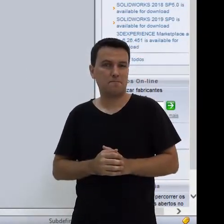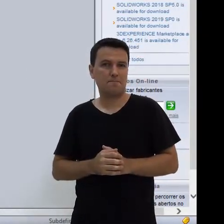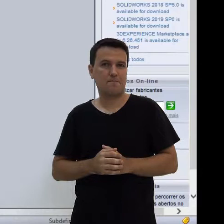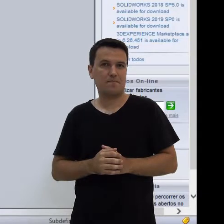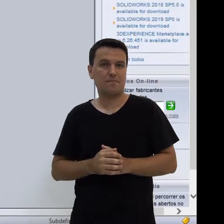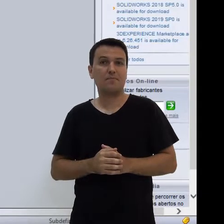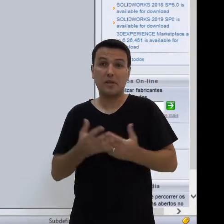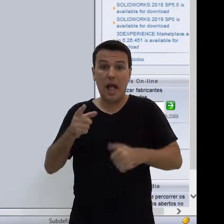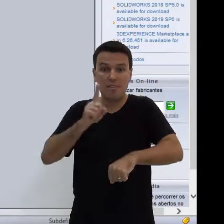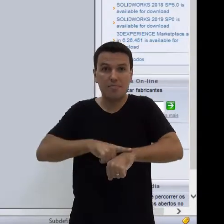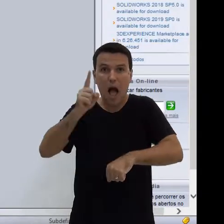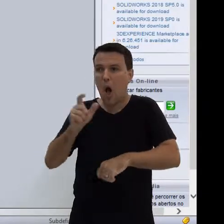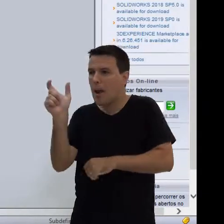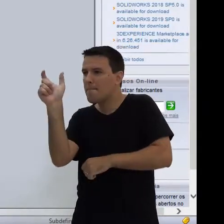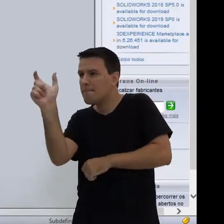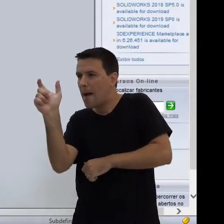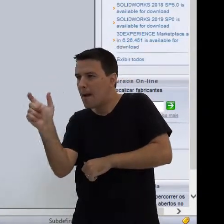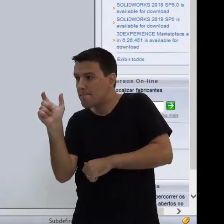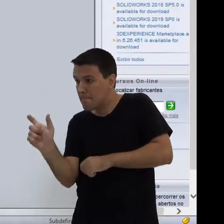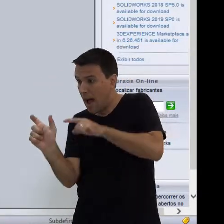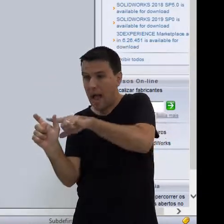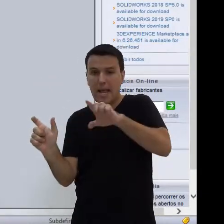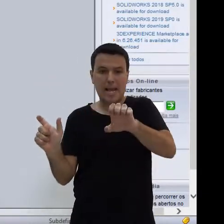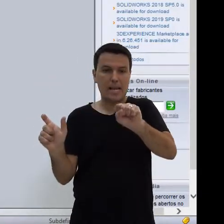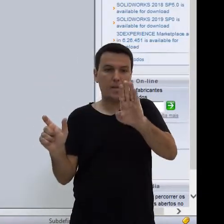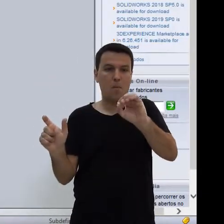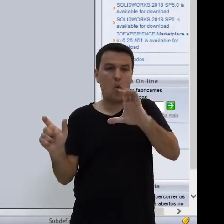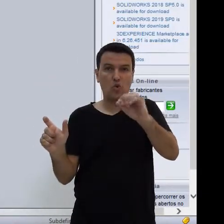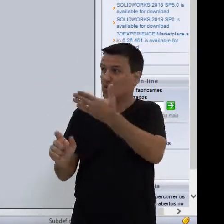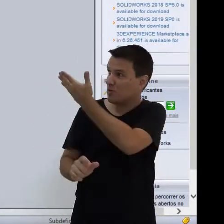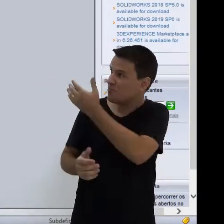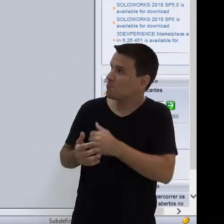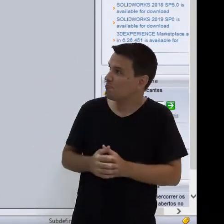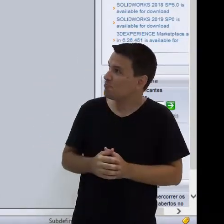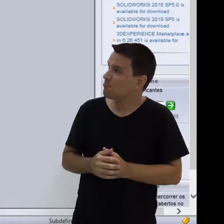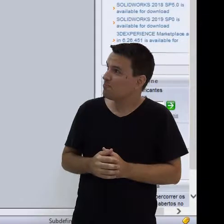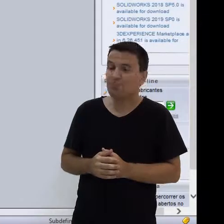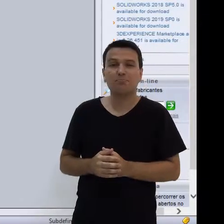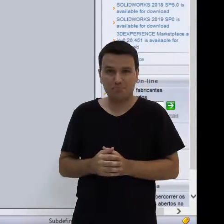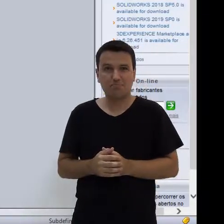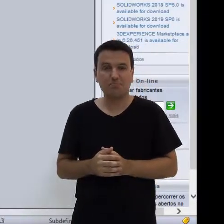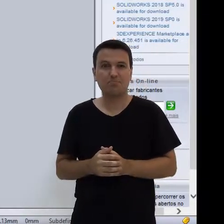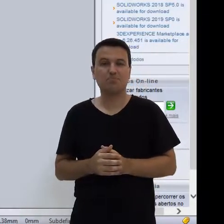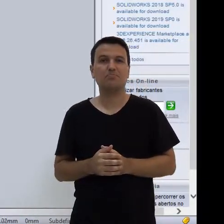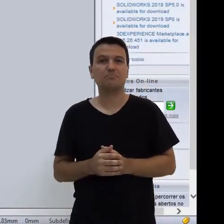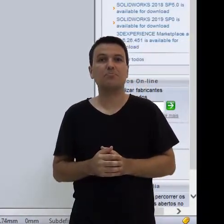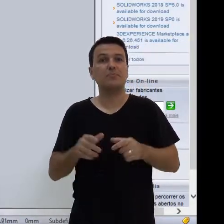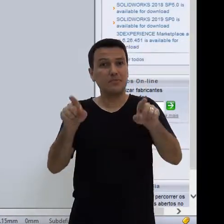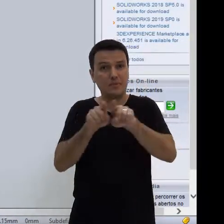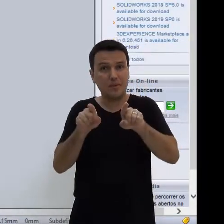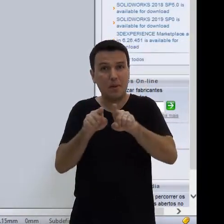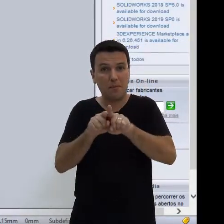Então, automaticamente aparece aqui na árvore da peça o esboço que está sendo criado, tá?